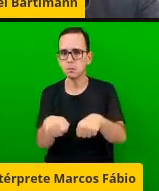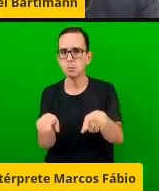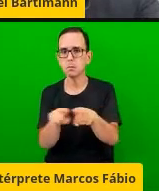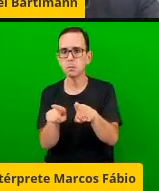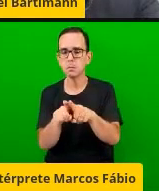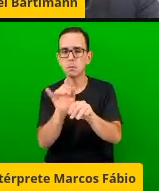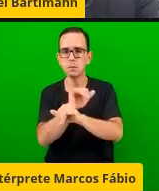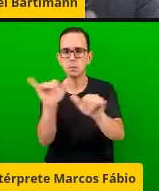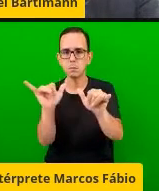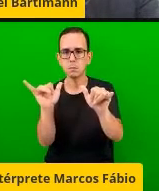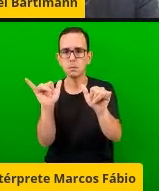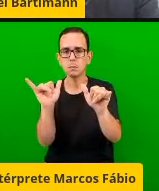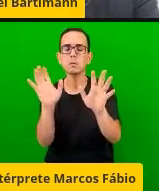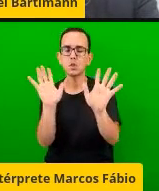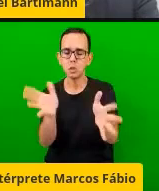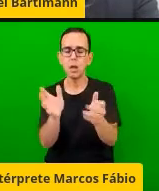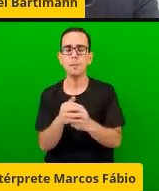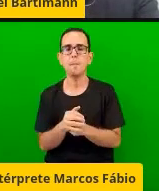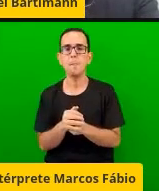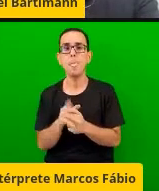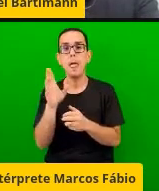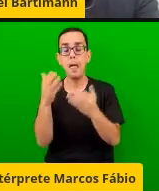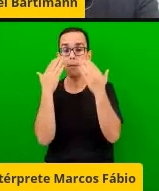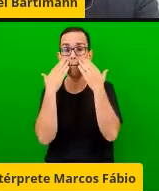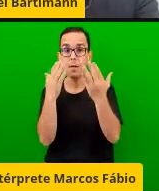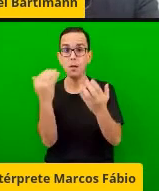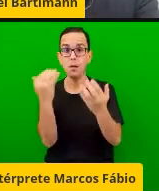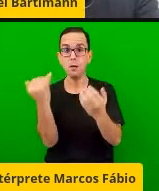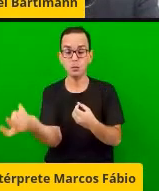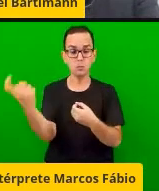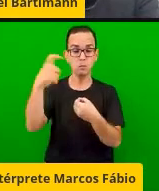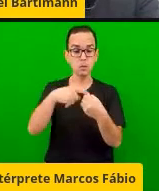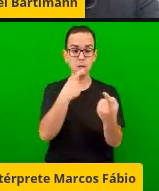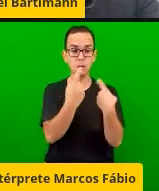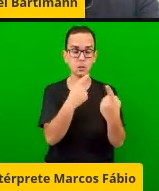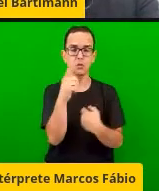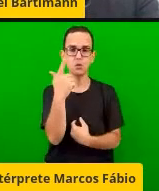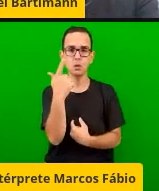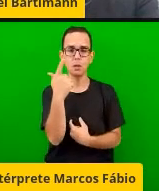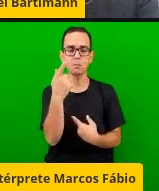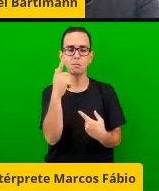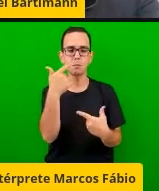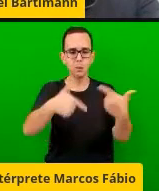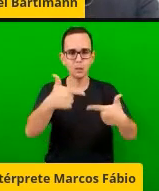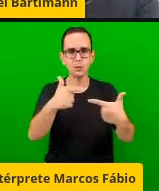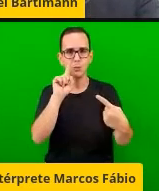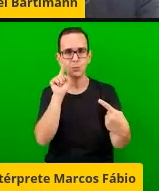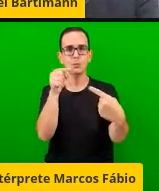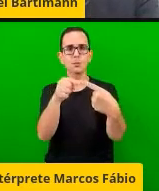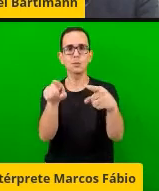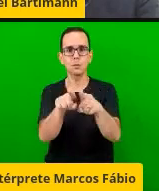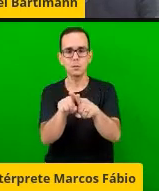para o fim, fica nítido a importância de retomar esse debate geopolítico, né, sobre todas as porções do globo. E mais